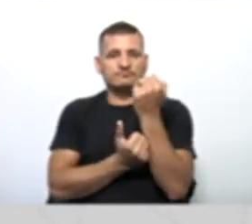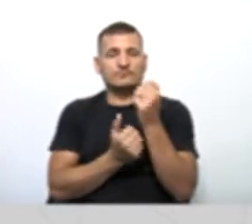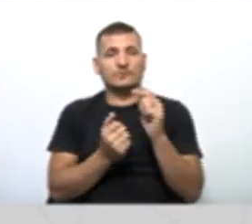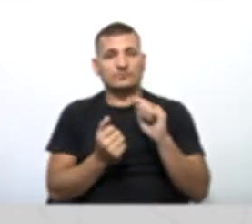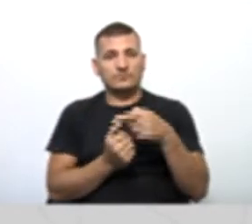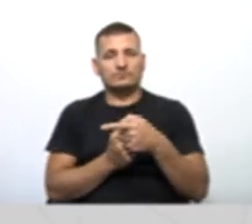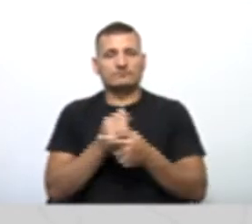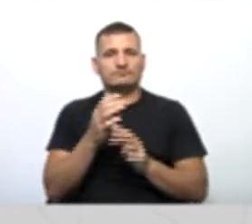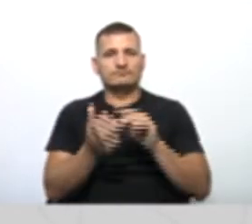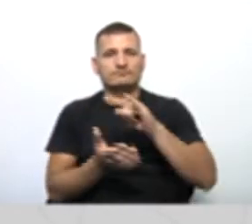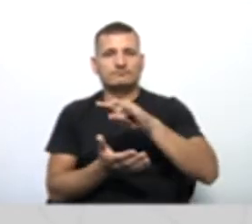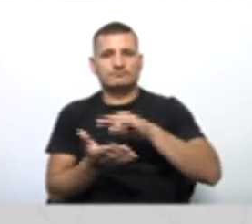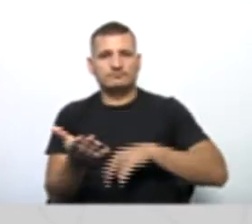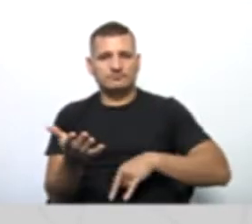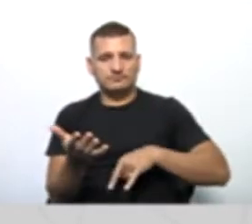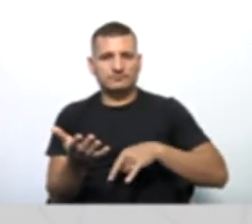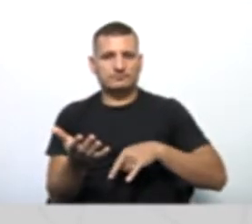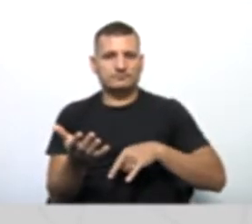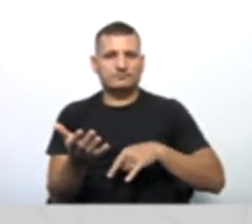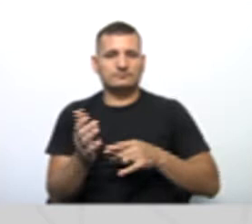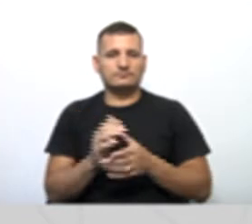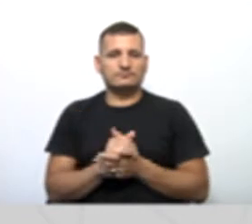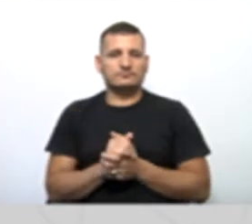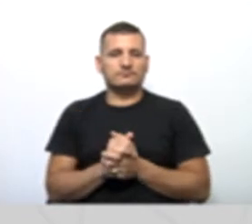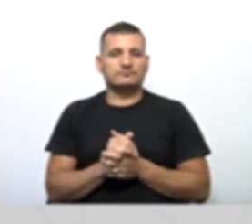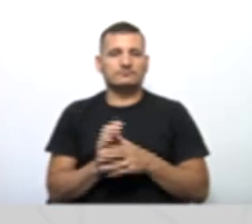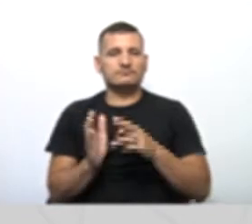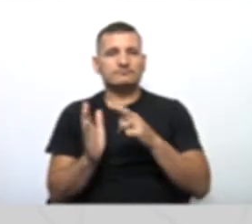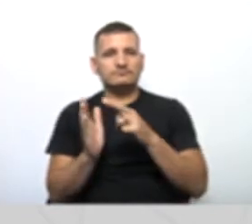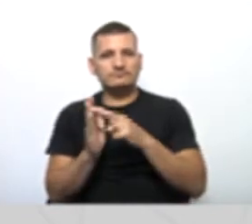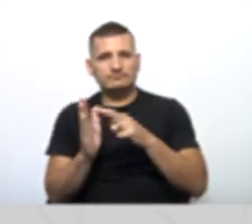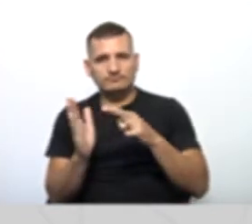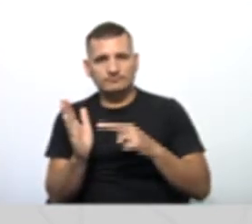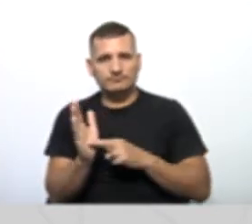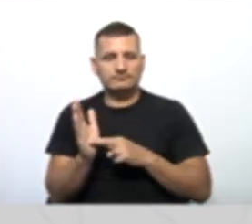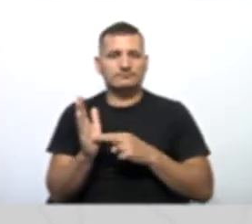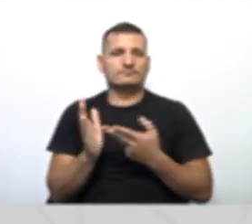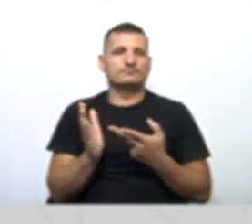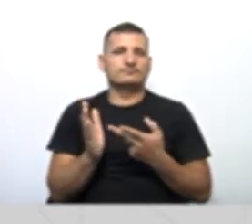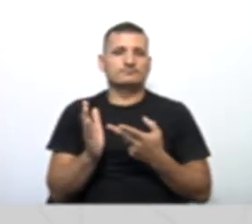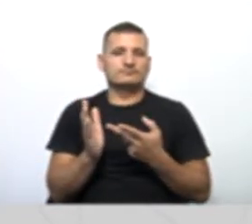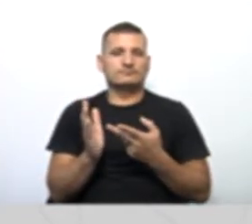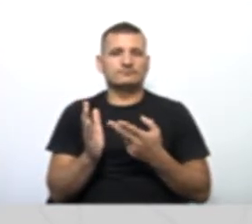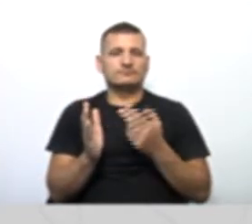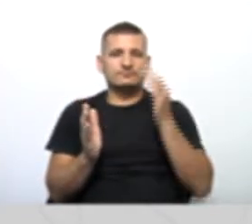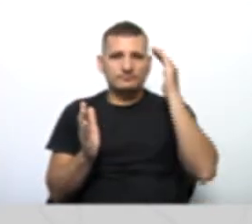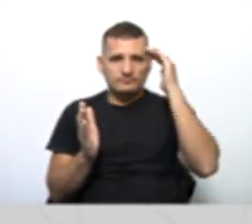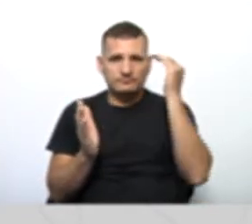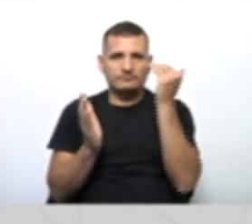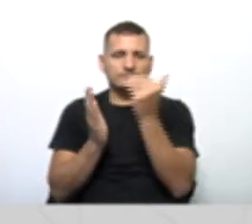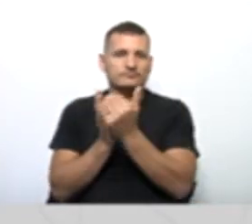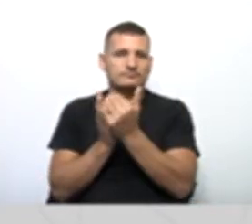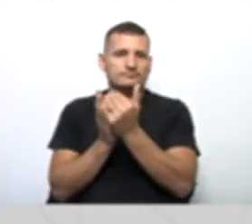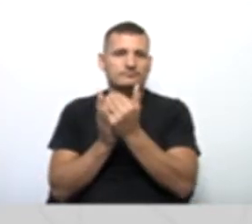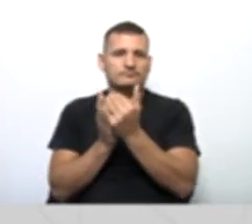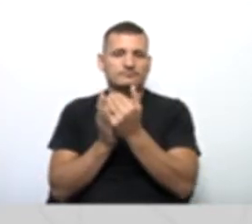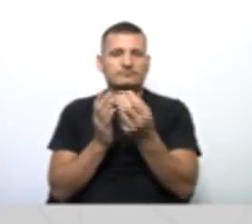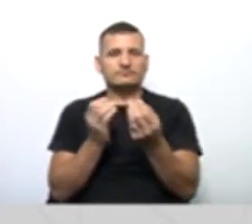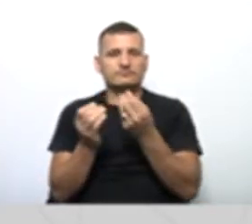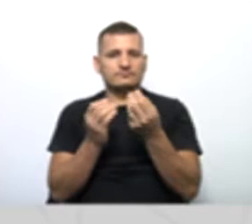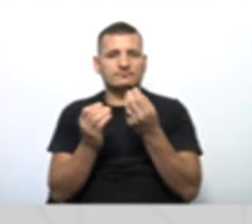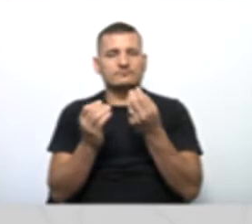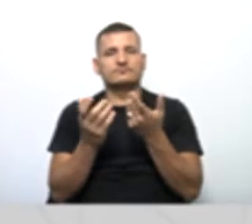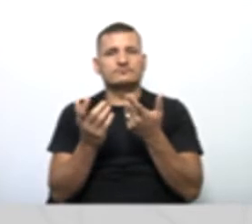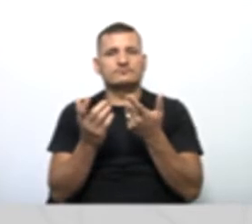um documento com diretrizes, né, para se seguir sobre no que trata a segurança